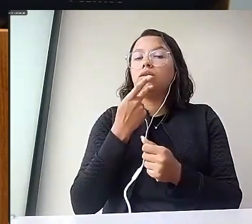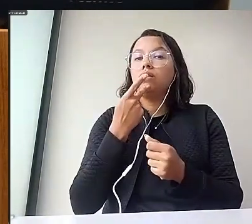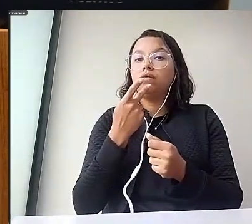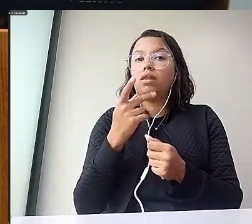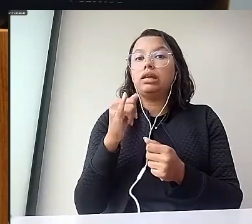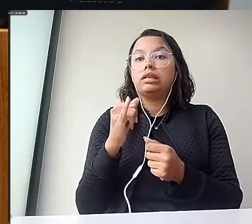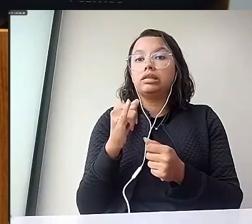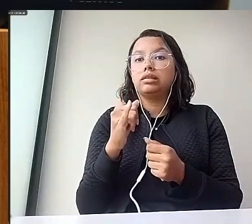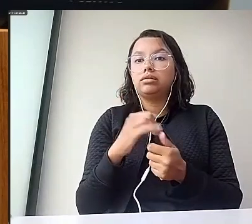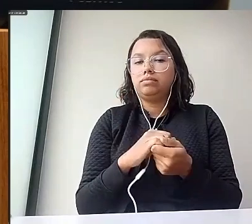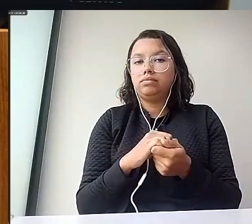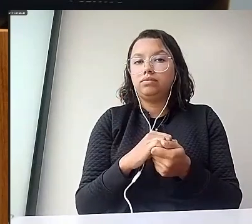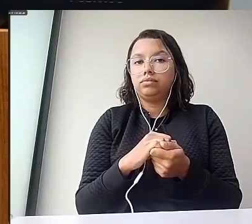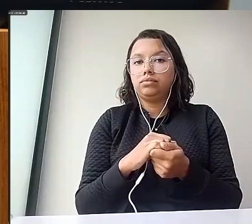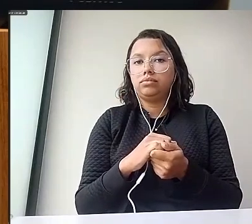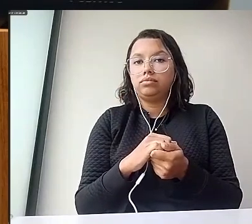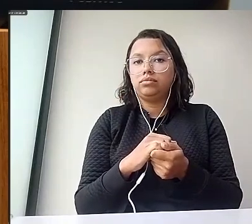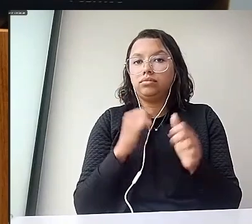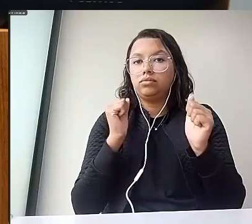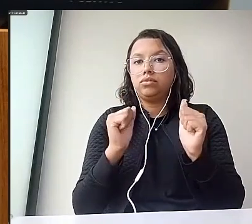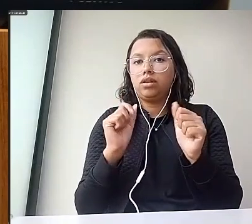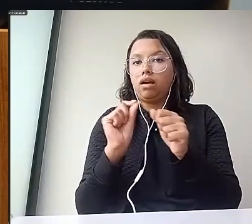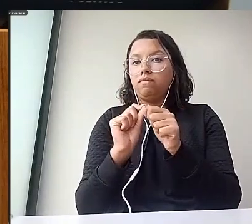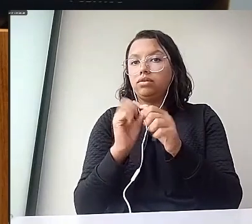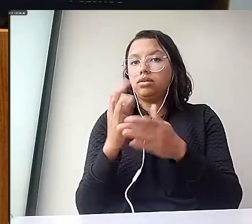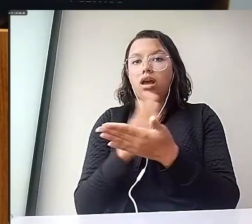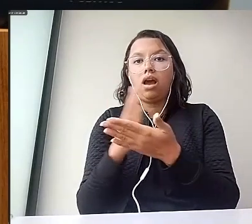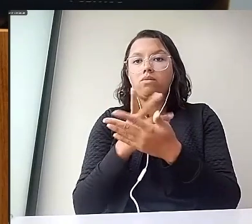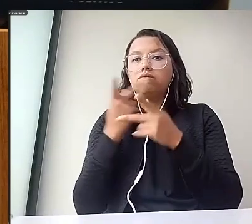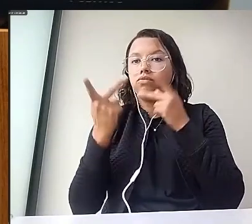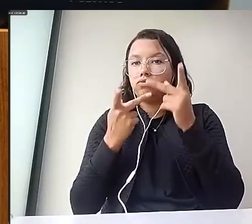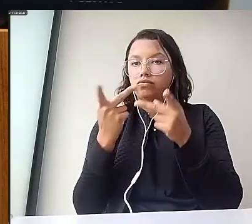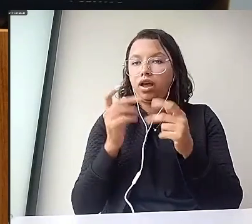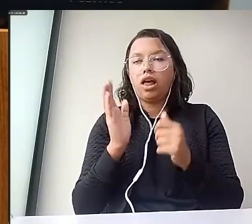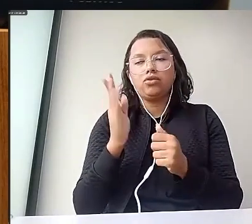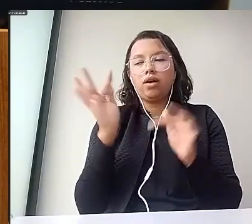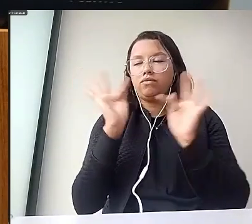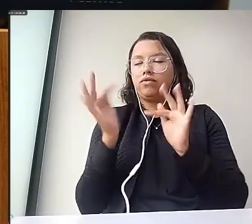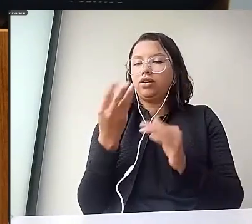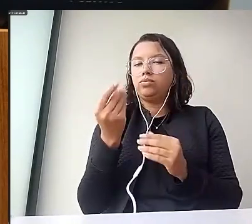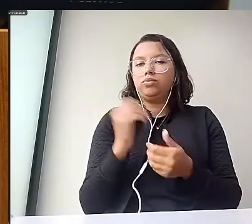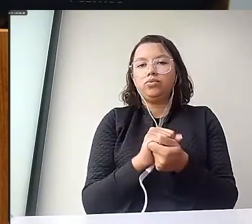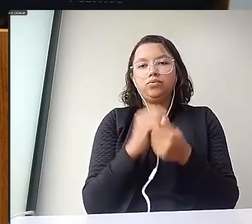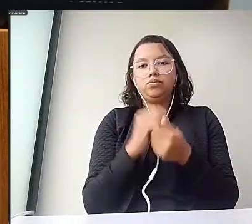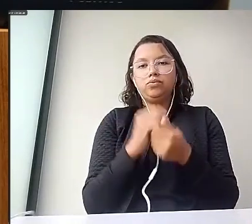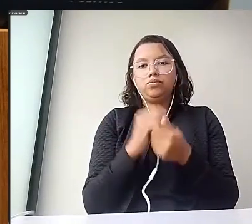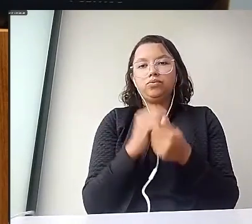puder fazer algum apontamento, eu já estou muito feliz. Muito obrigado.